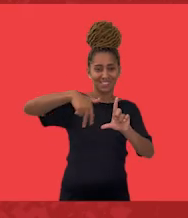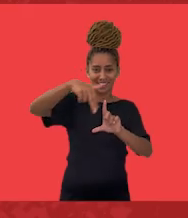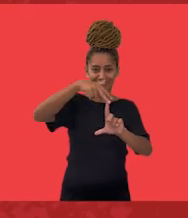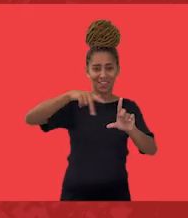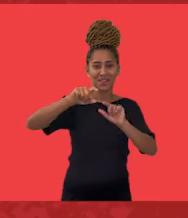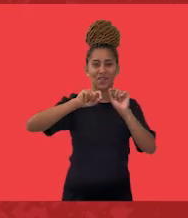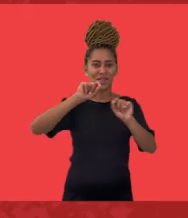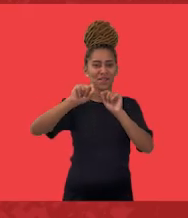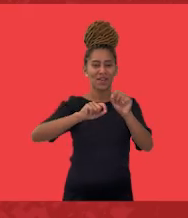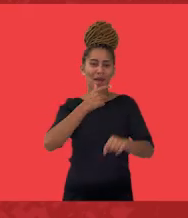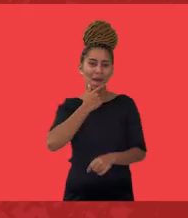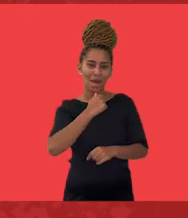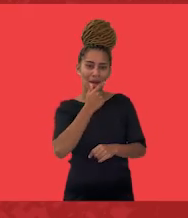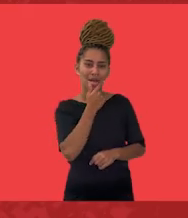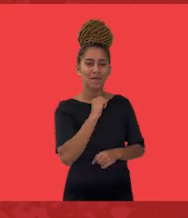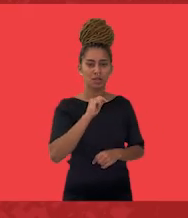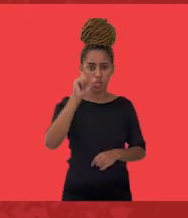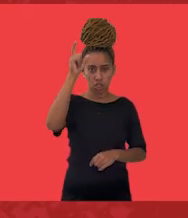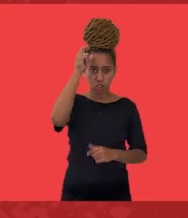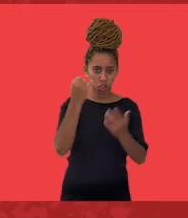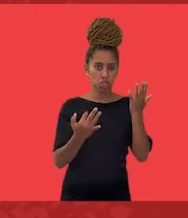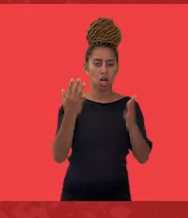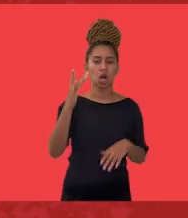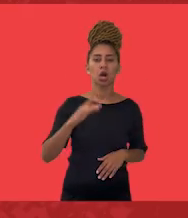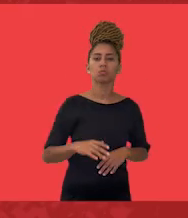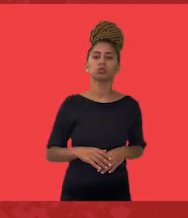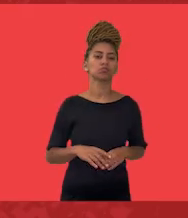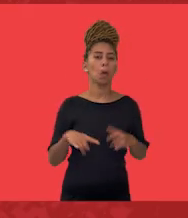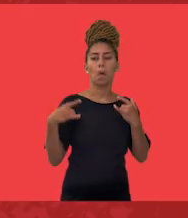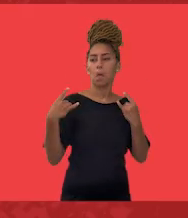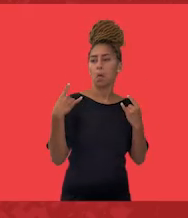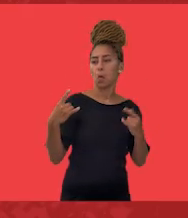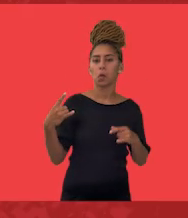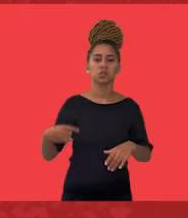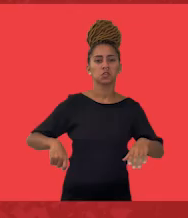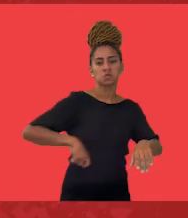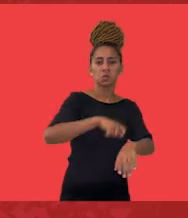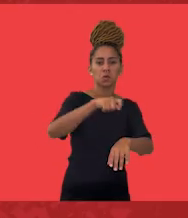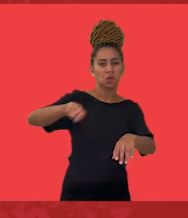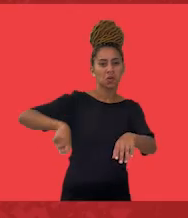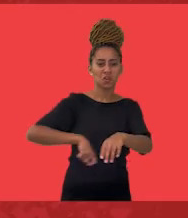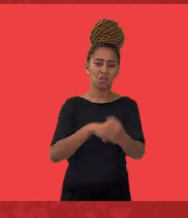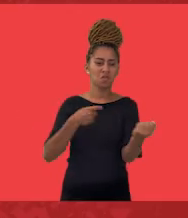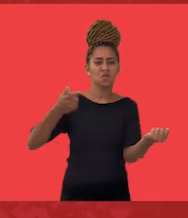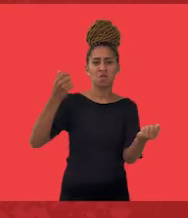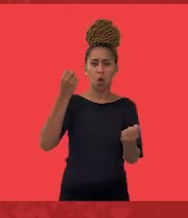depois, você é exatamente aquilo cujas amigas alertaram.